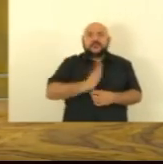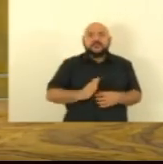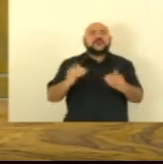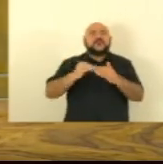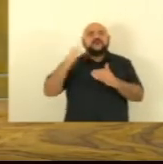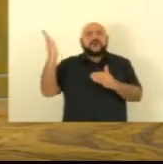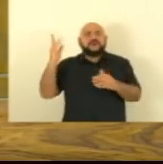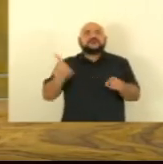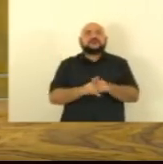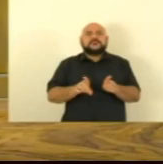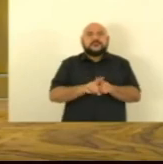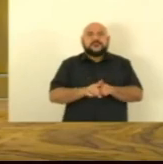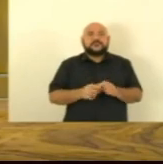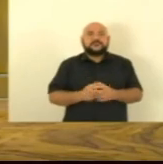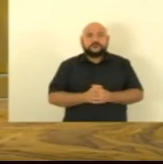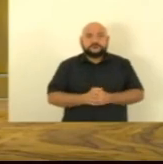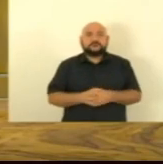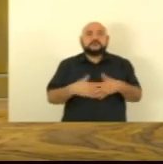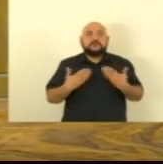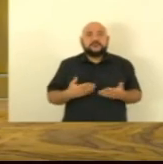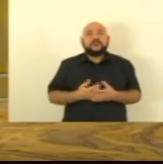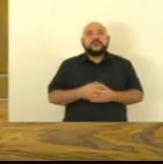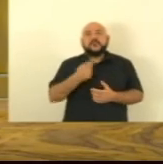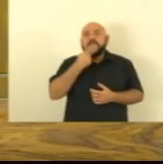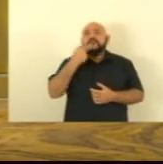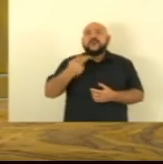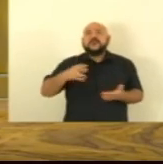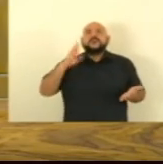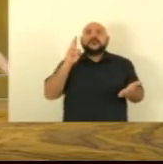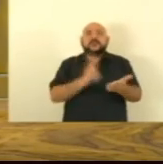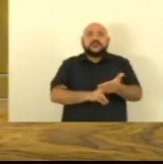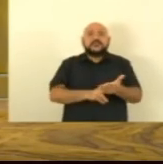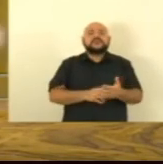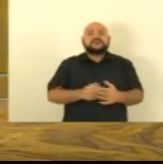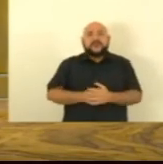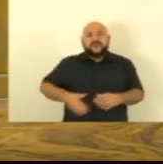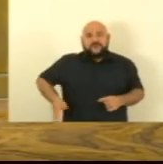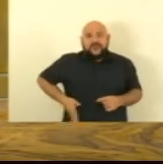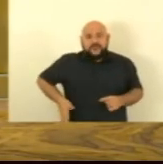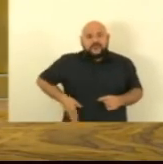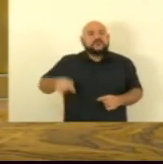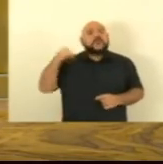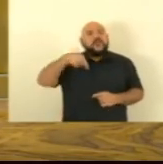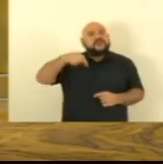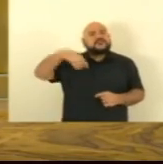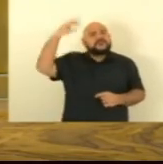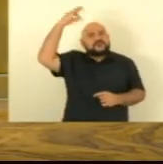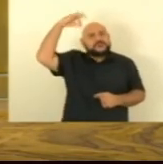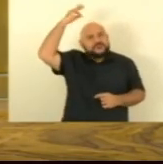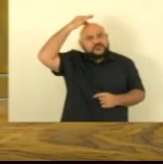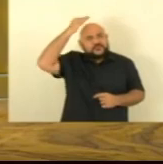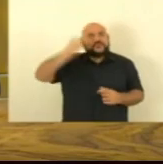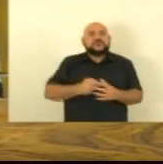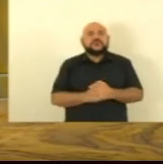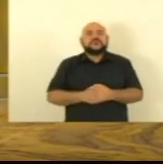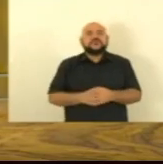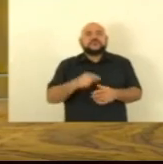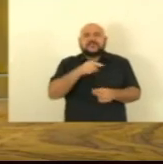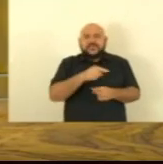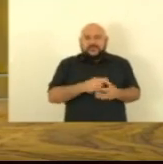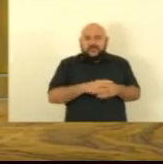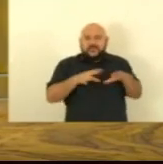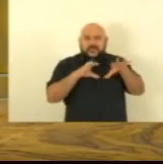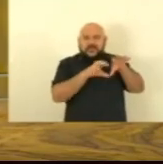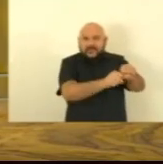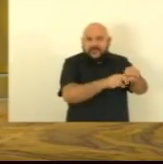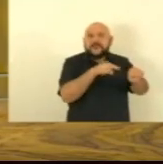nosso país. Fica aqui a nossa fala de que bandido no Espírito Santo, para atacar o meio rural e atacar as